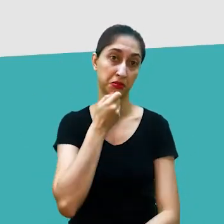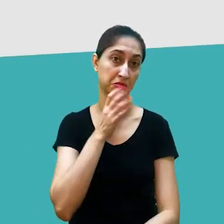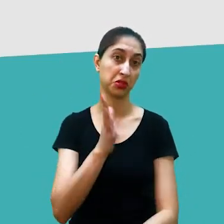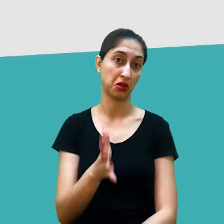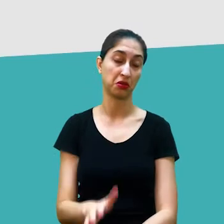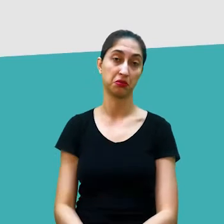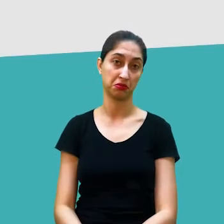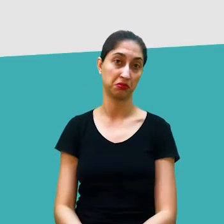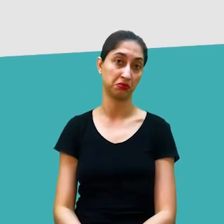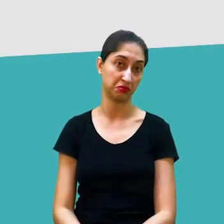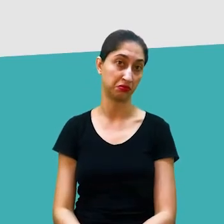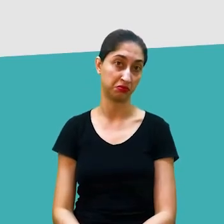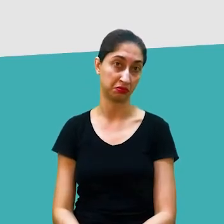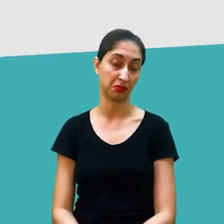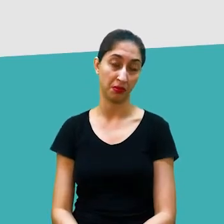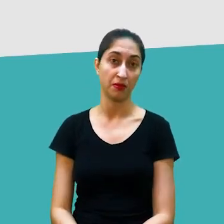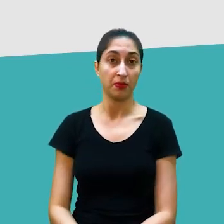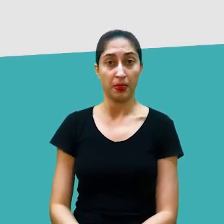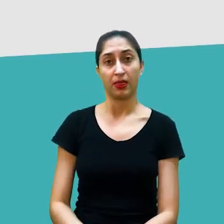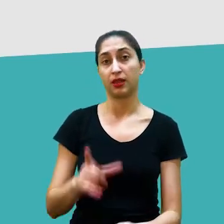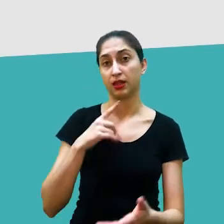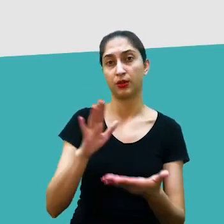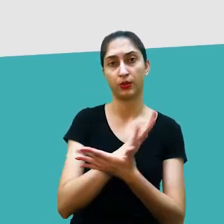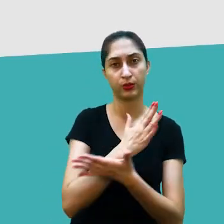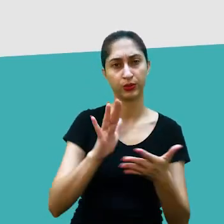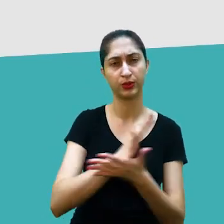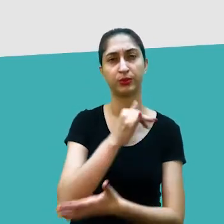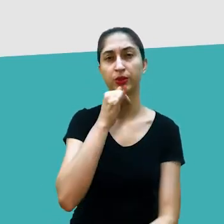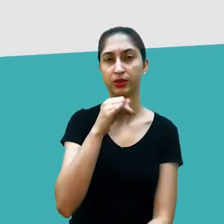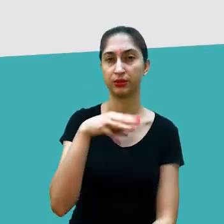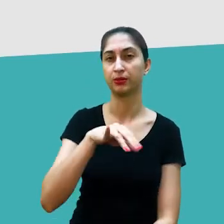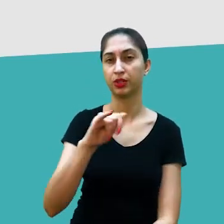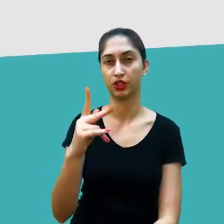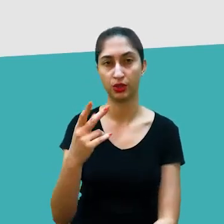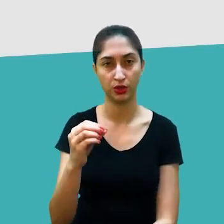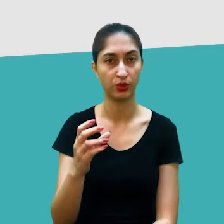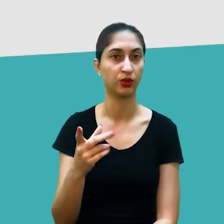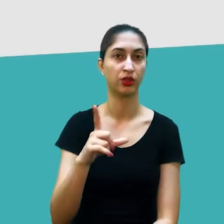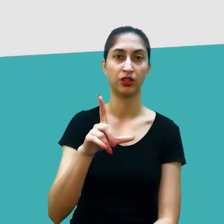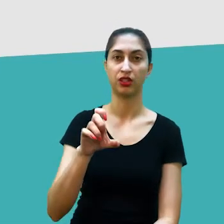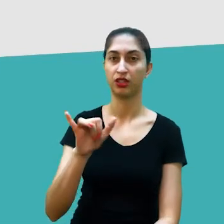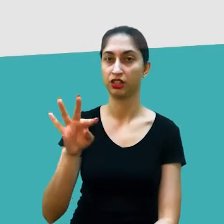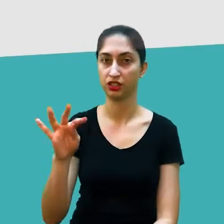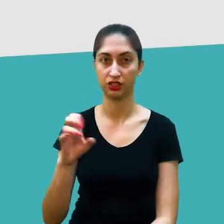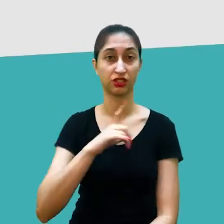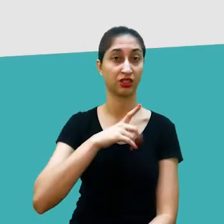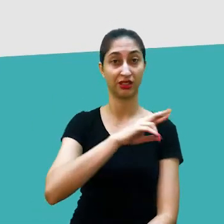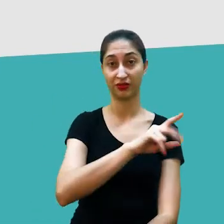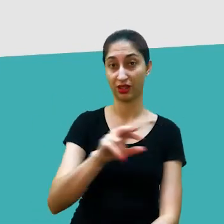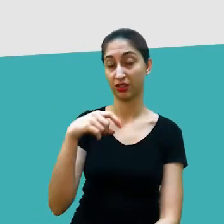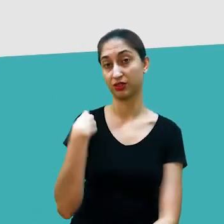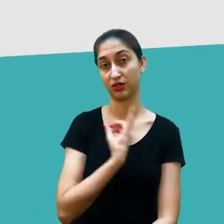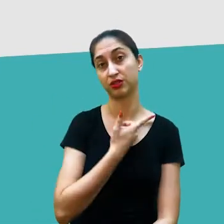partir dos materiais, por exemplo, milho, leite, tem várias propriedades que a gente está